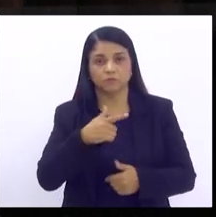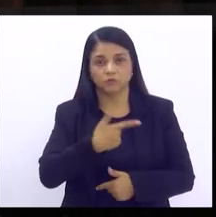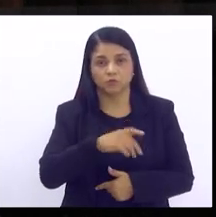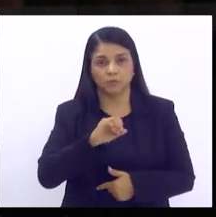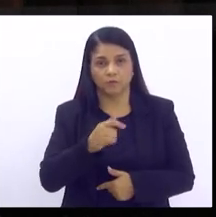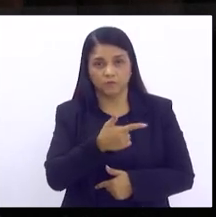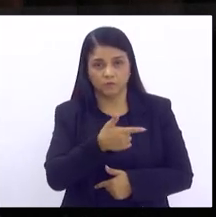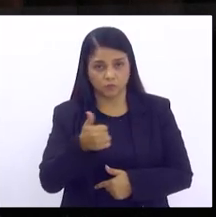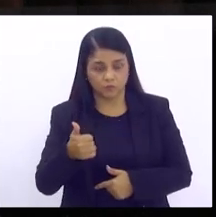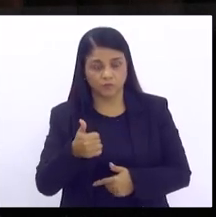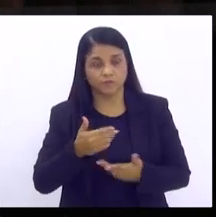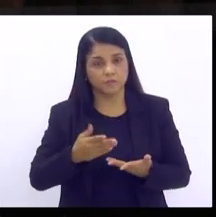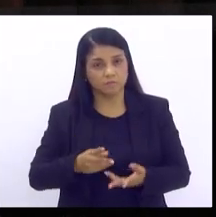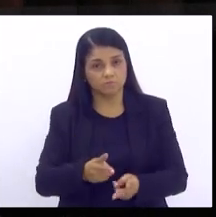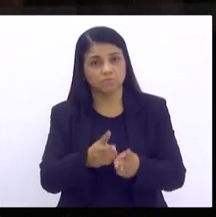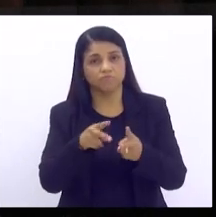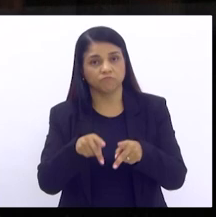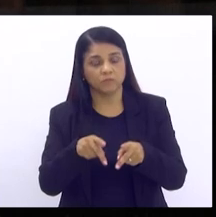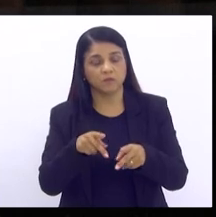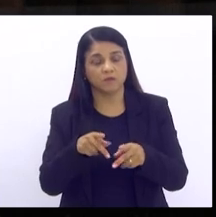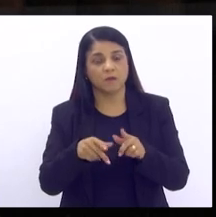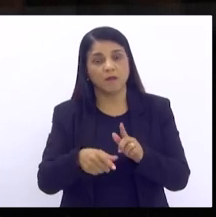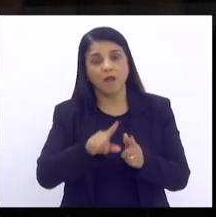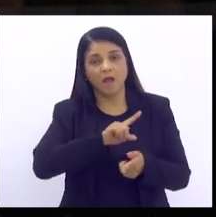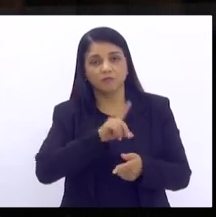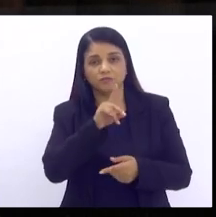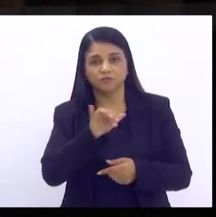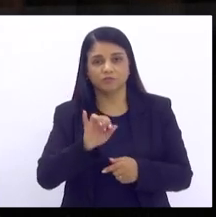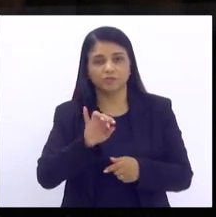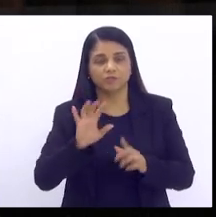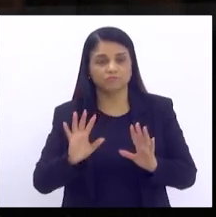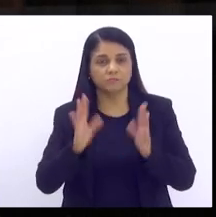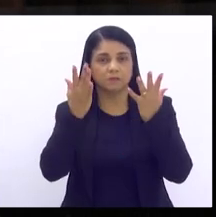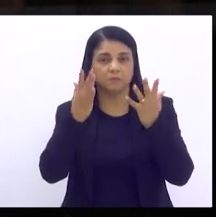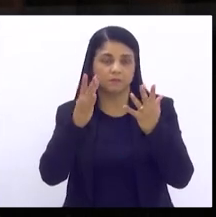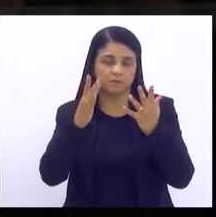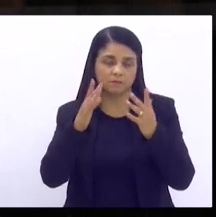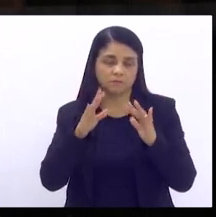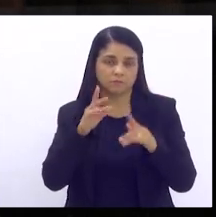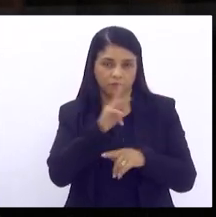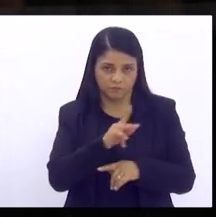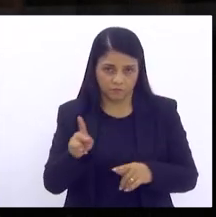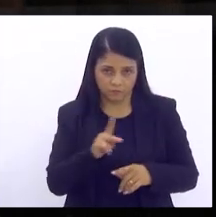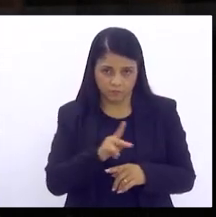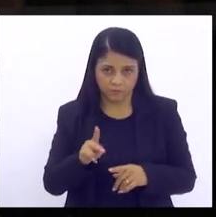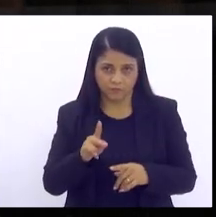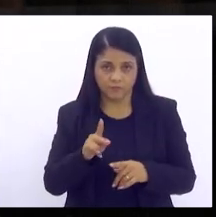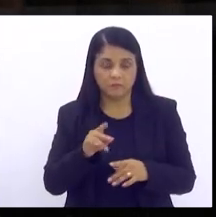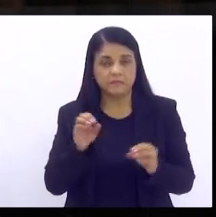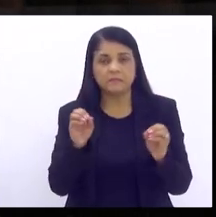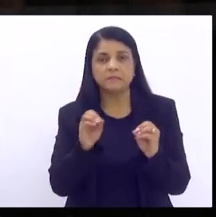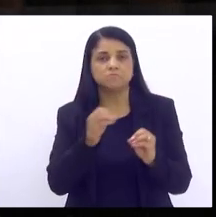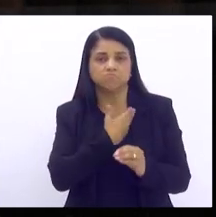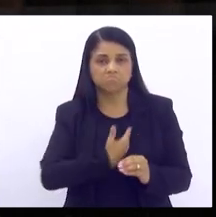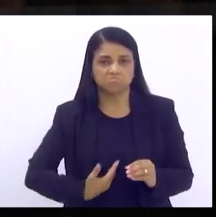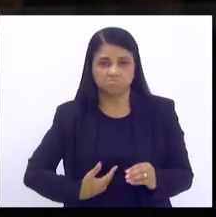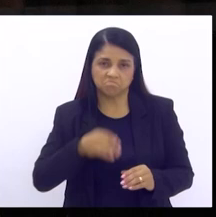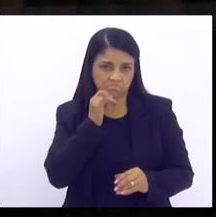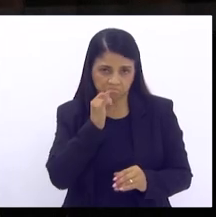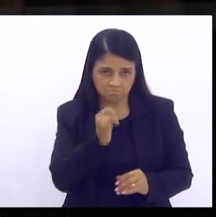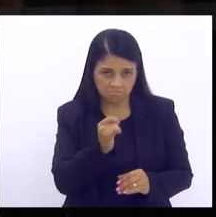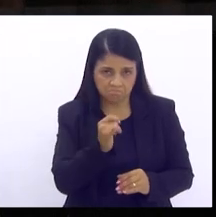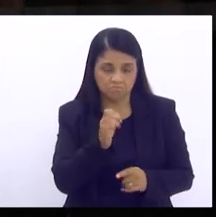até hoje as vésperas do Dia dos Professores sem uma sinalização por parte do governo desse Estado.